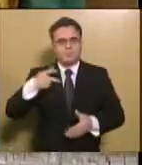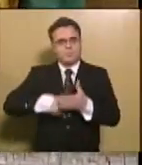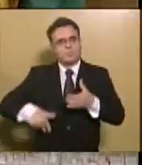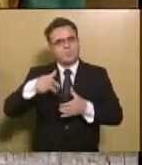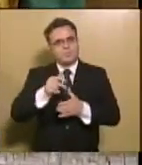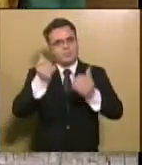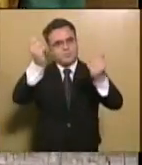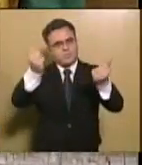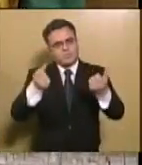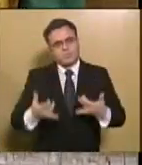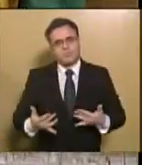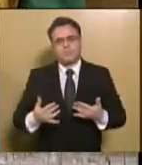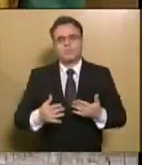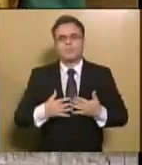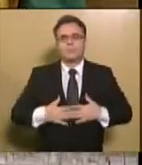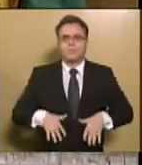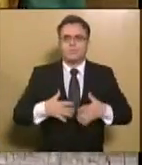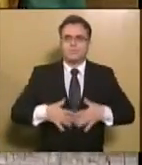aliviar a dor